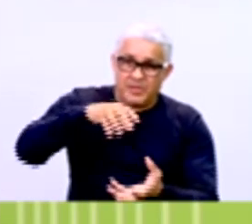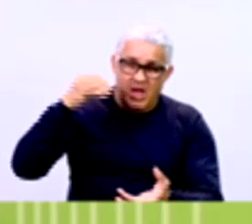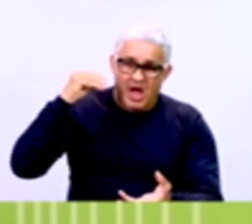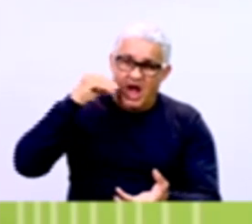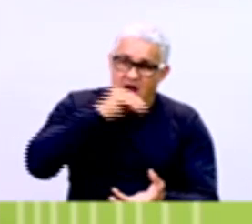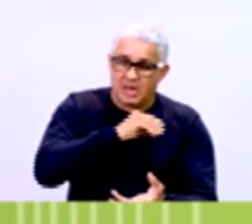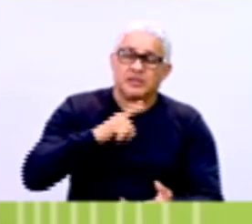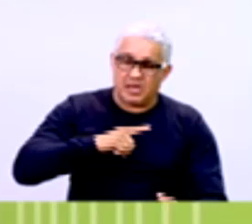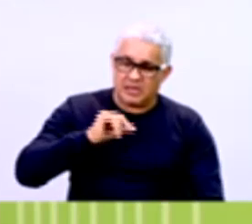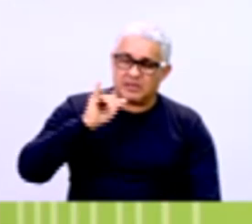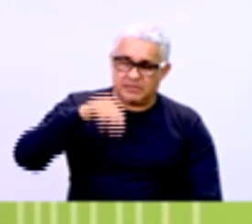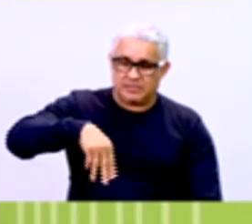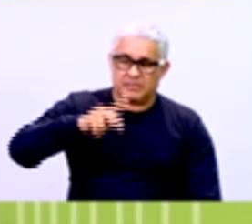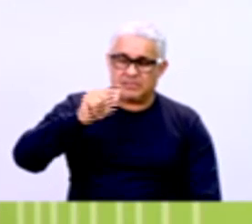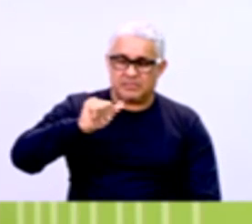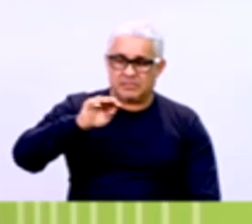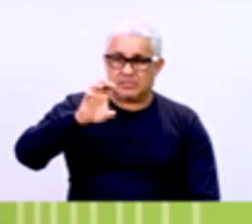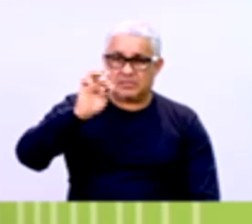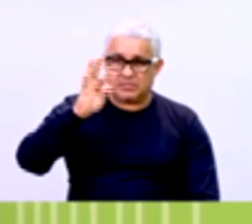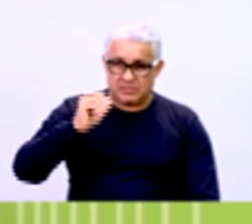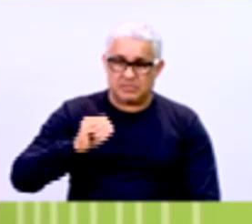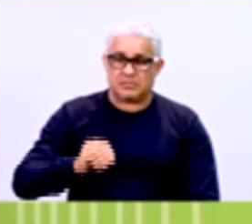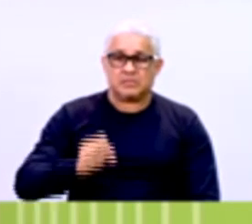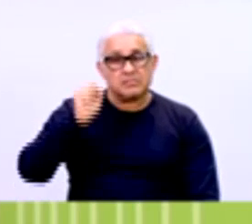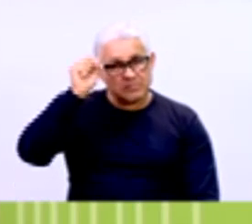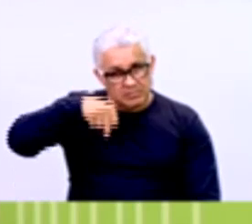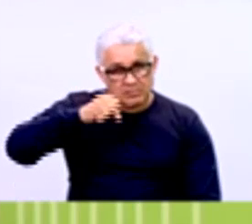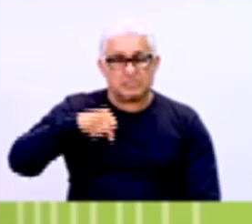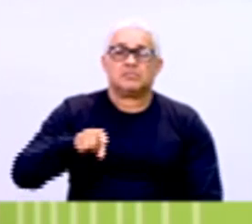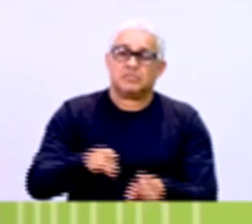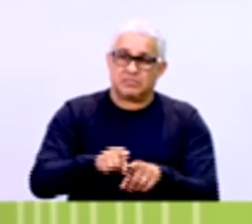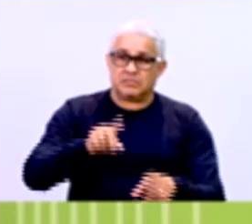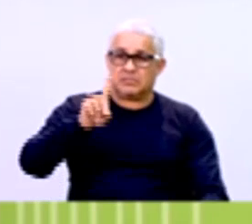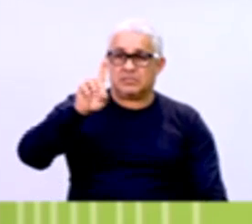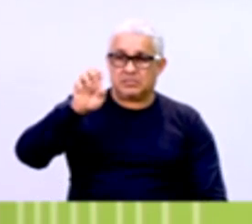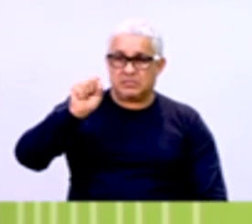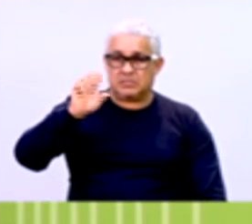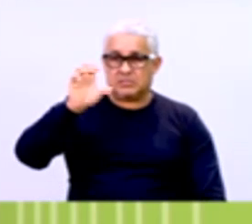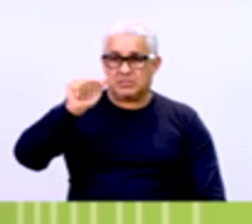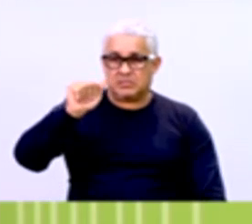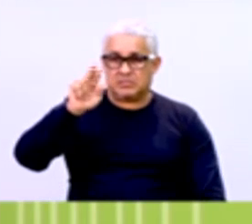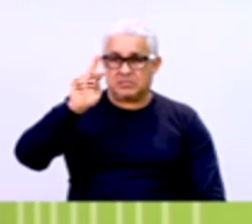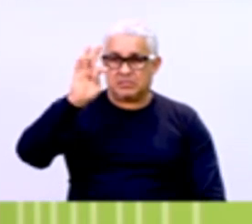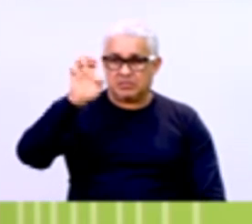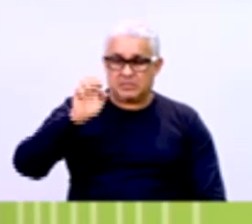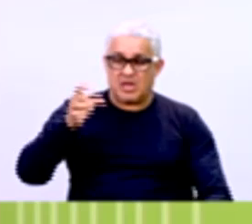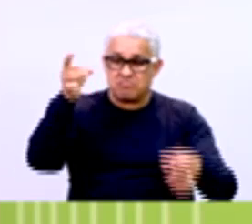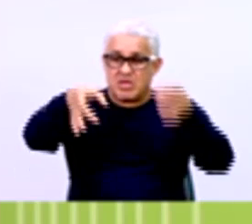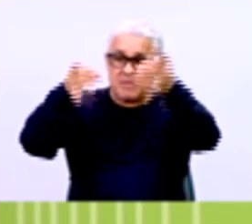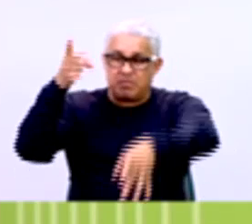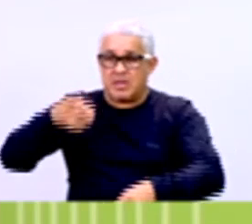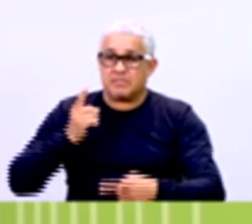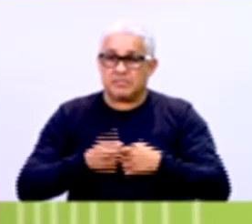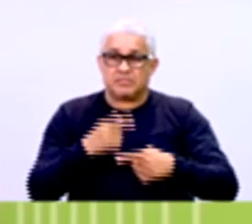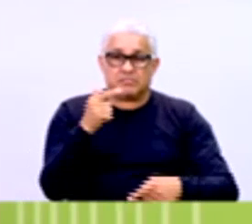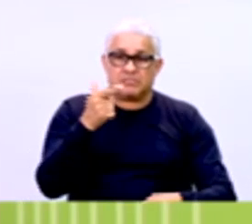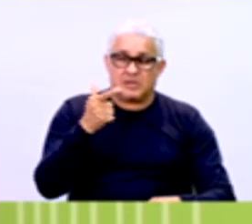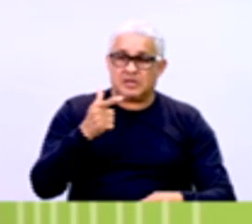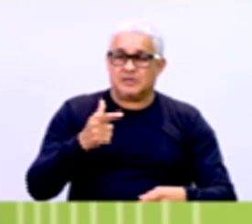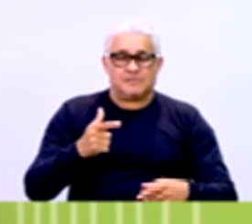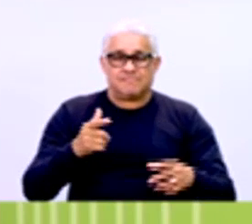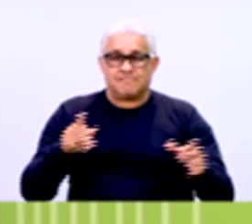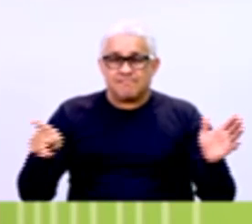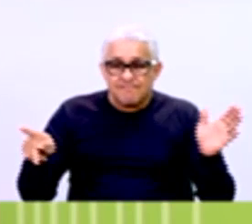impacto sim. E ainda na fase de descarte, aí sim há o maior problema, porque não há um tratamento adequado desse